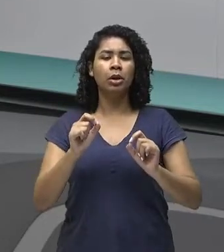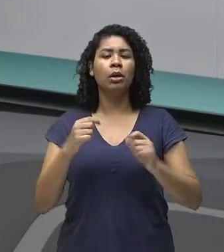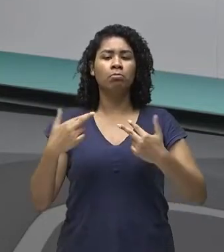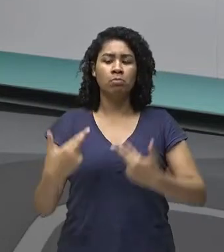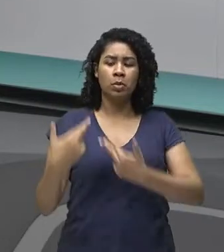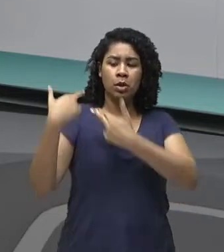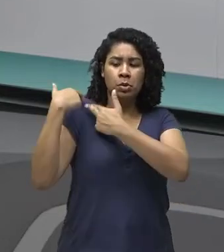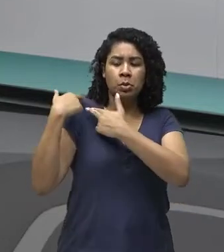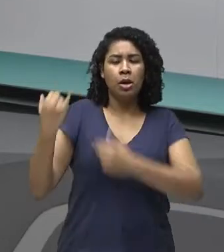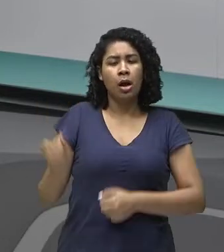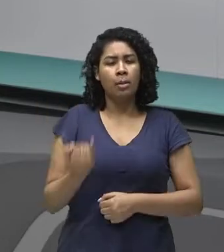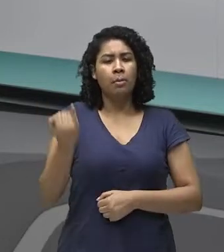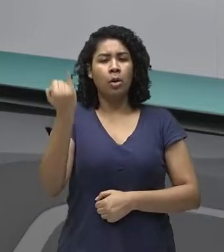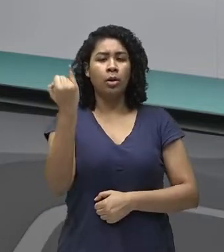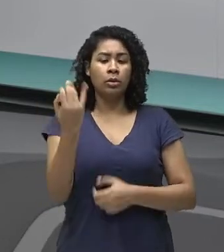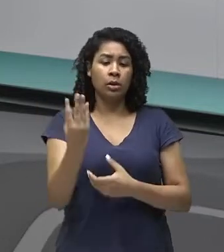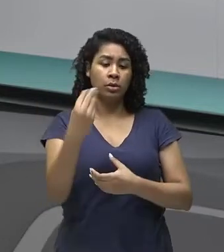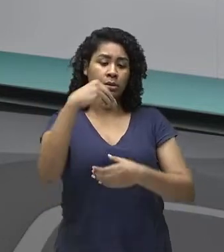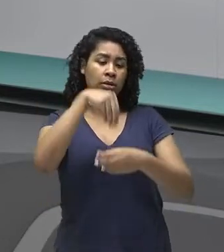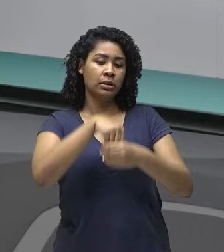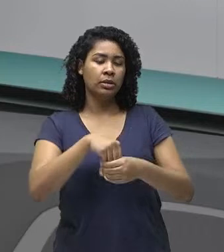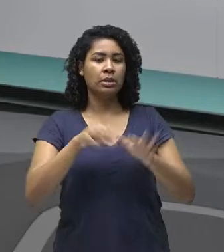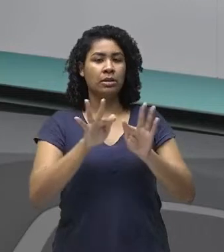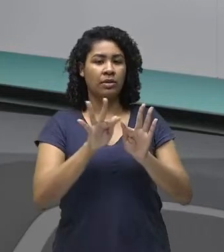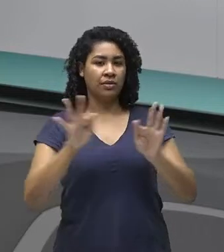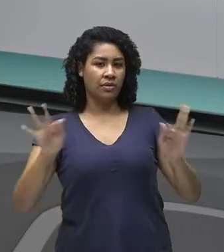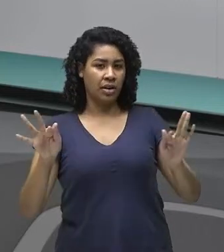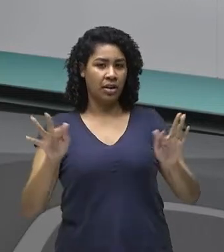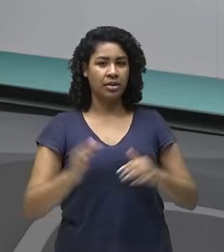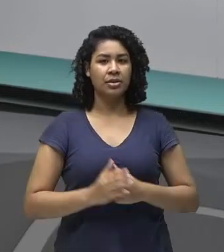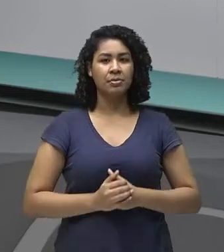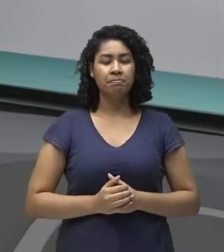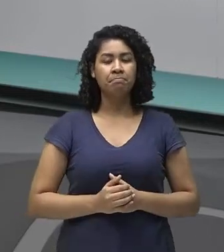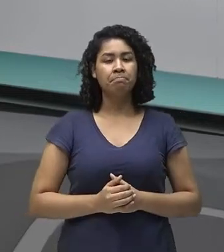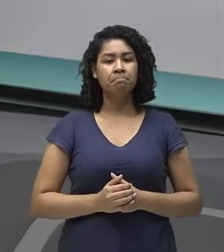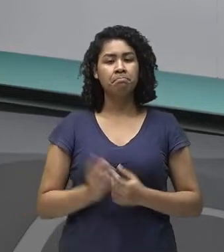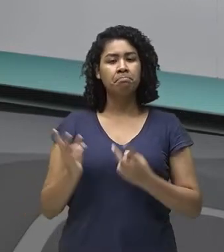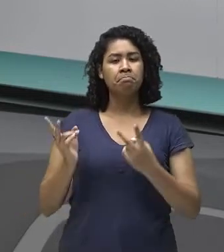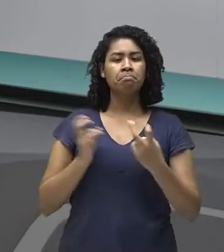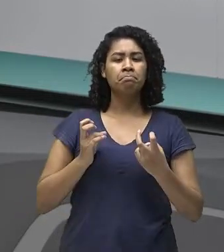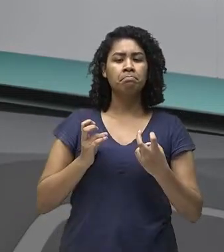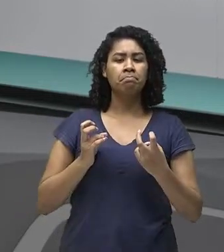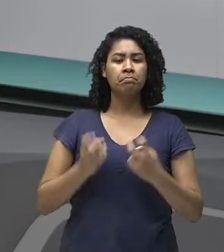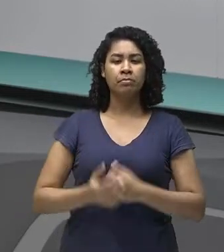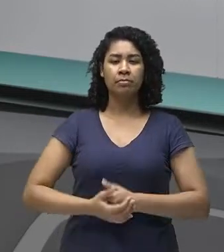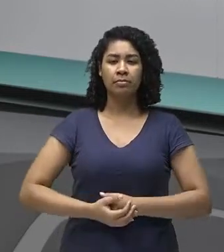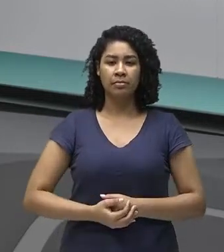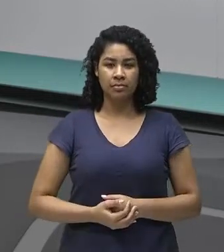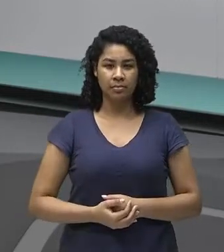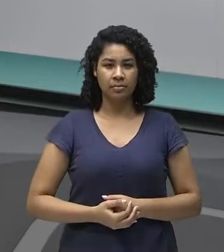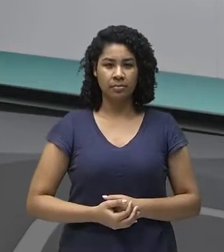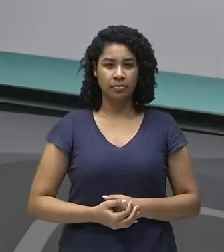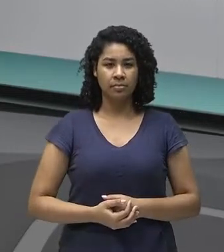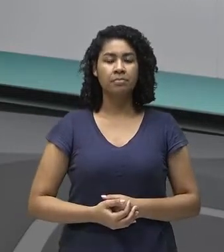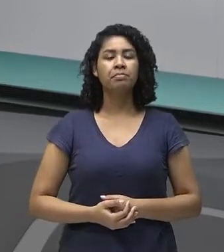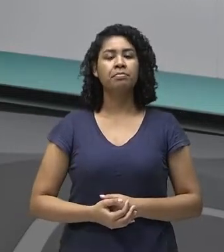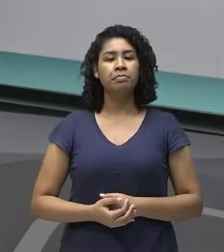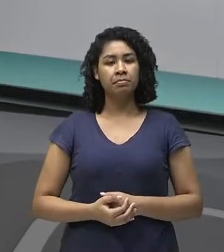nas orações, nos diálogos e nos textos, né? Vamos dar uma olhadinha nelas aqui, olha só. Nós temos